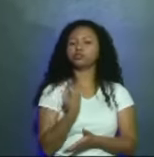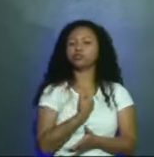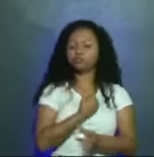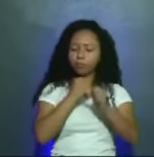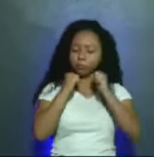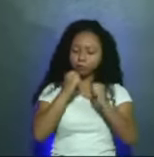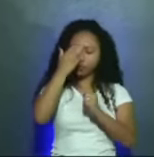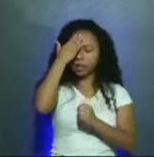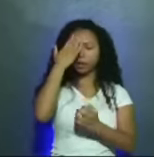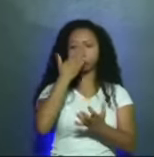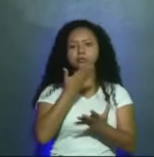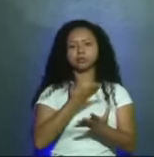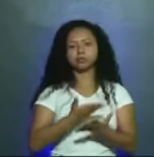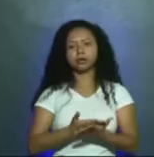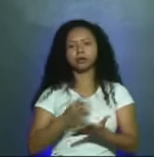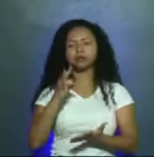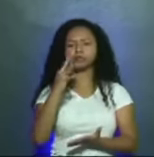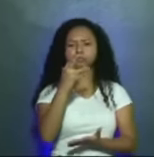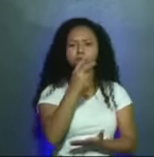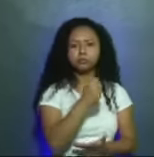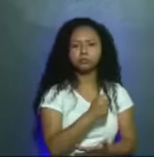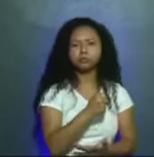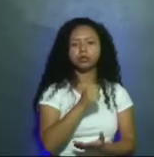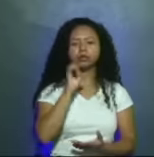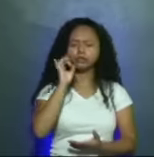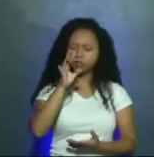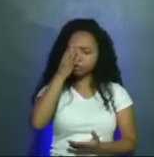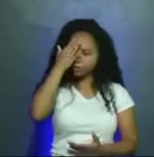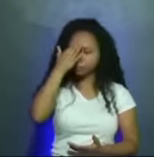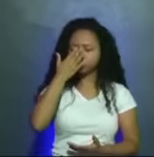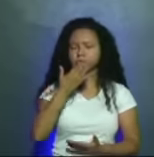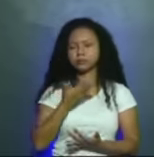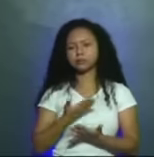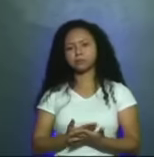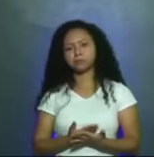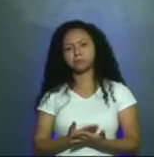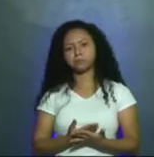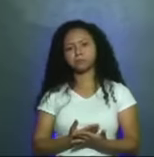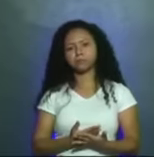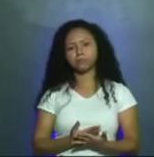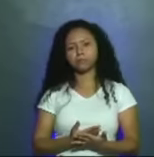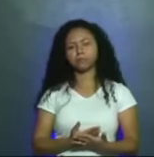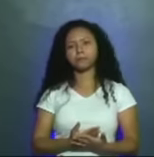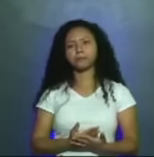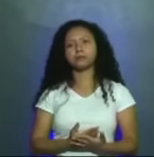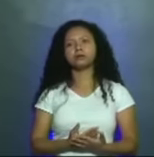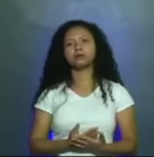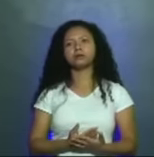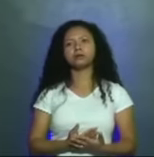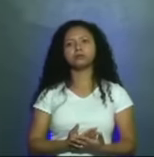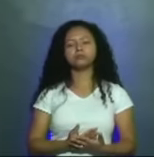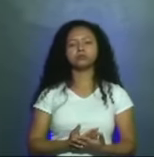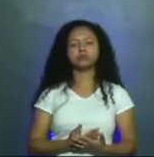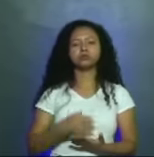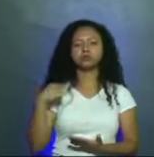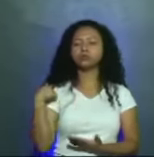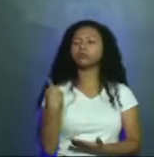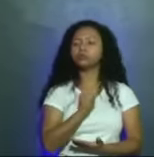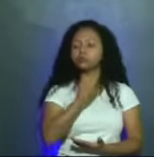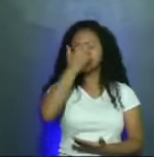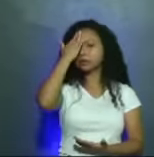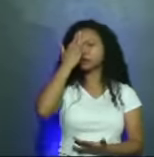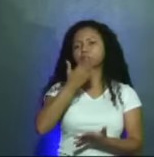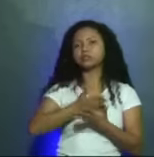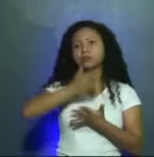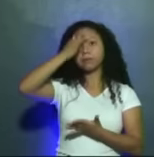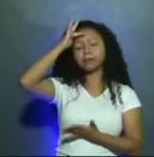nós. Só basta a gente crer, né? E isso nós tomamos posse pela fé. Marcos